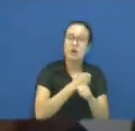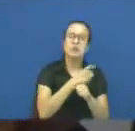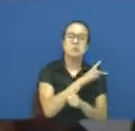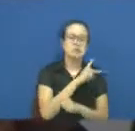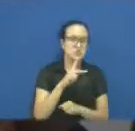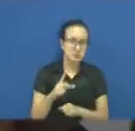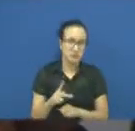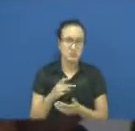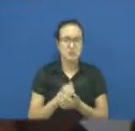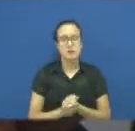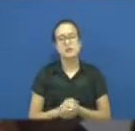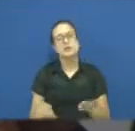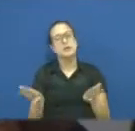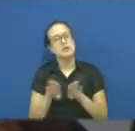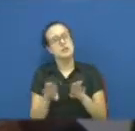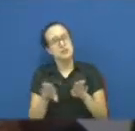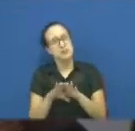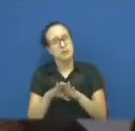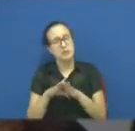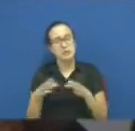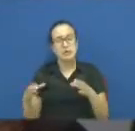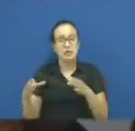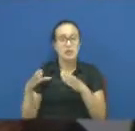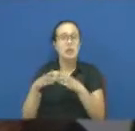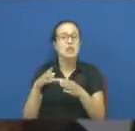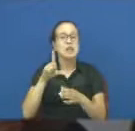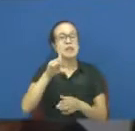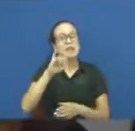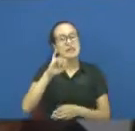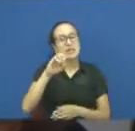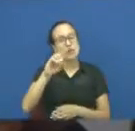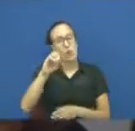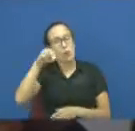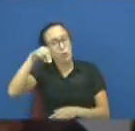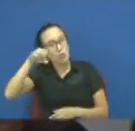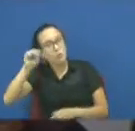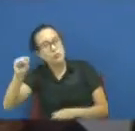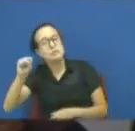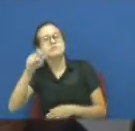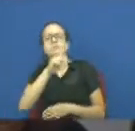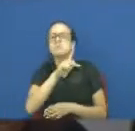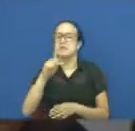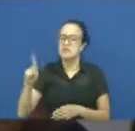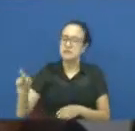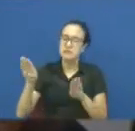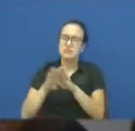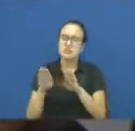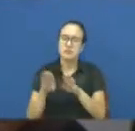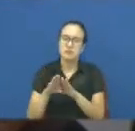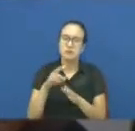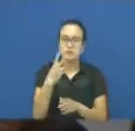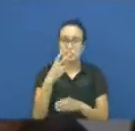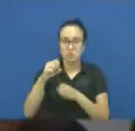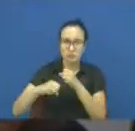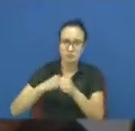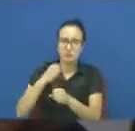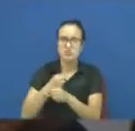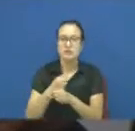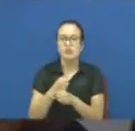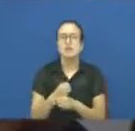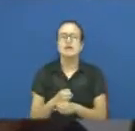Limeira, onde foi presidente por 2 anos, conselheiro vitalício da Associação